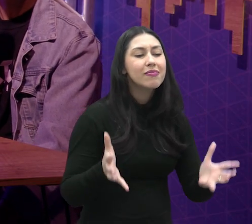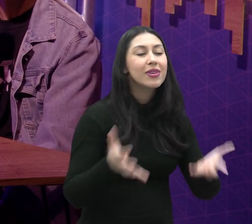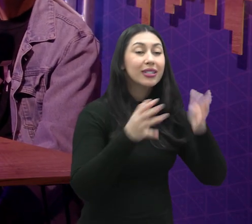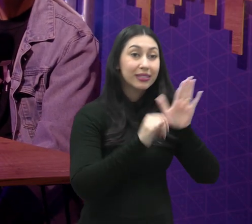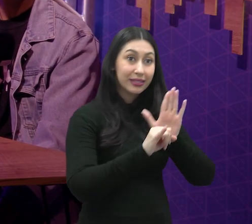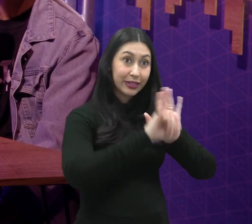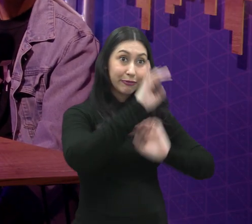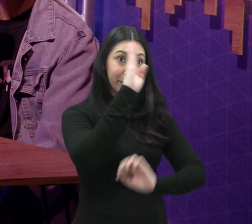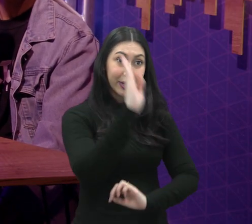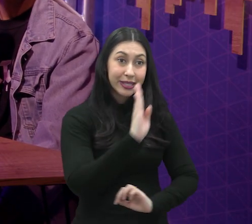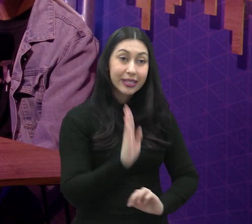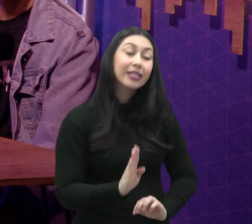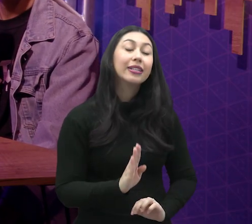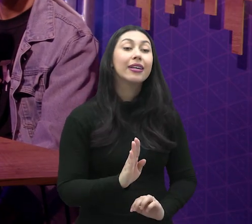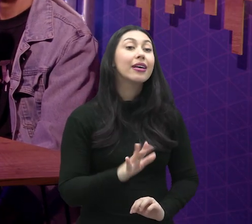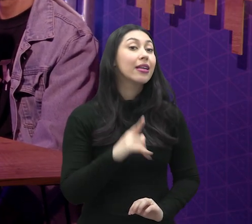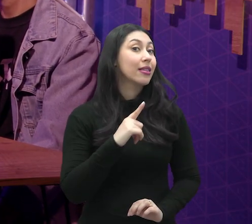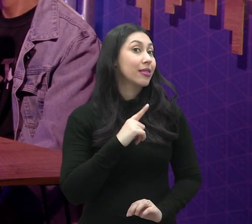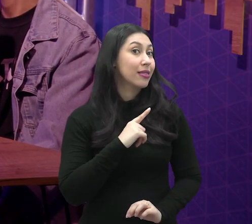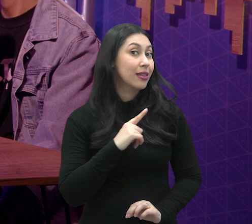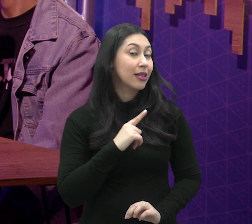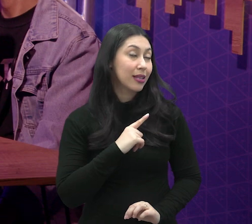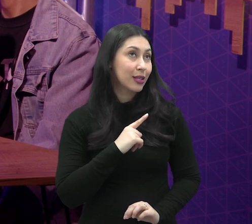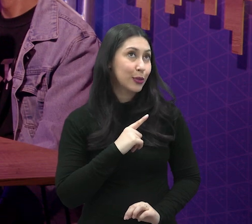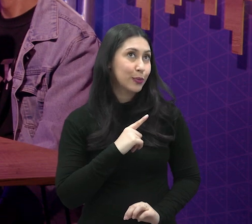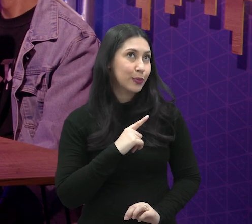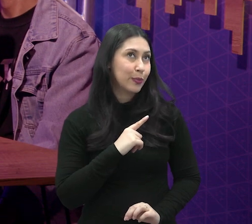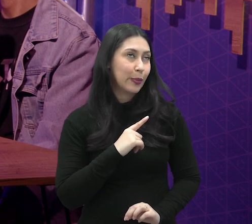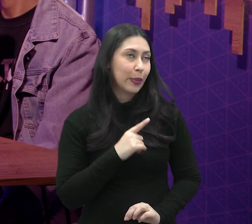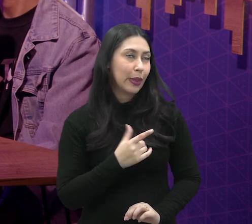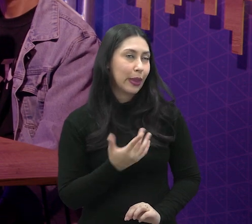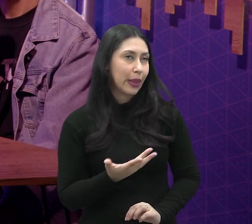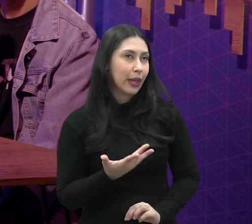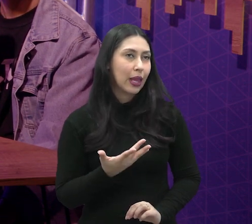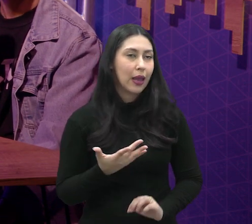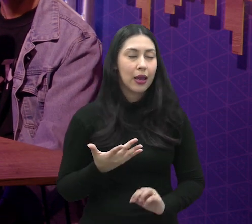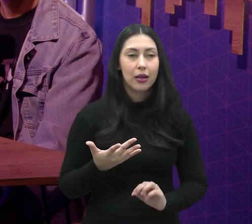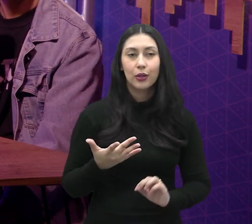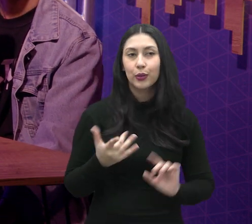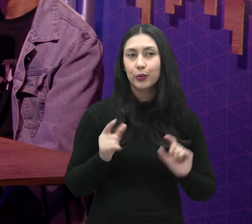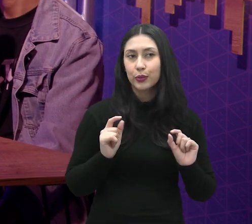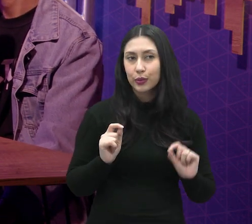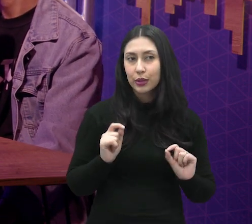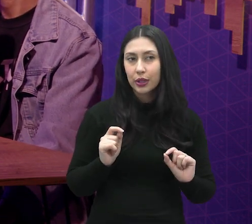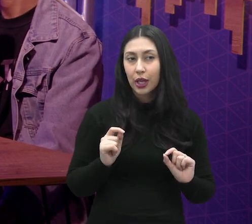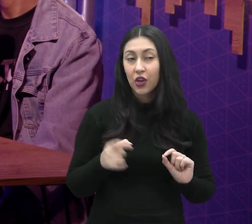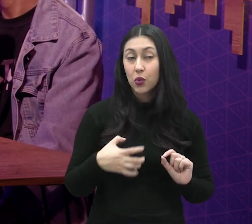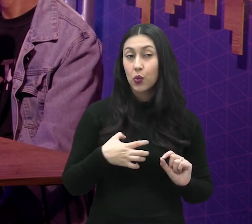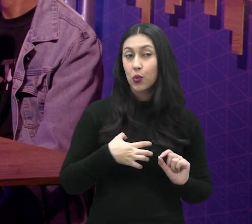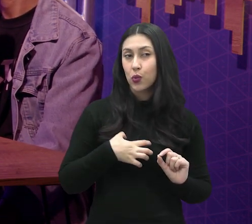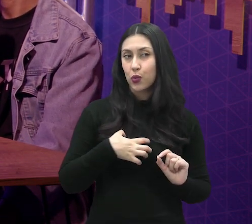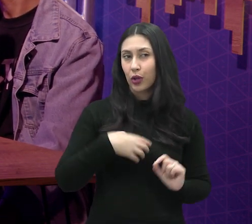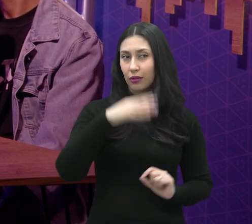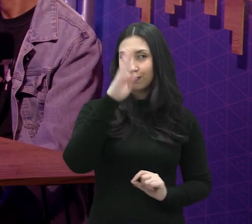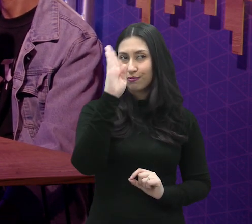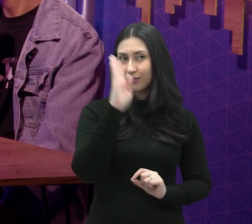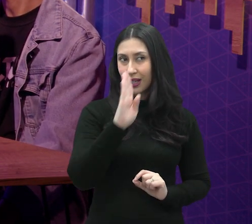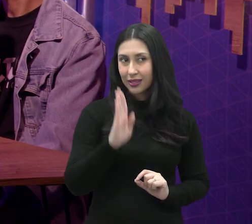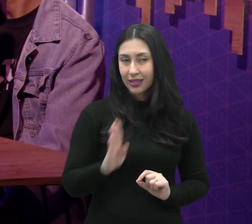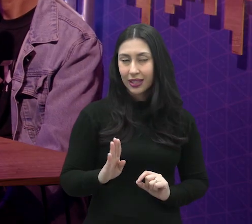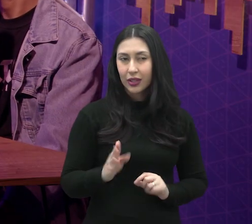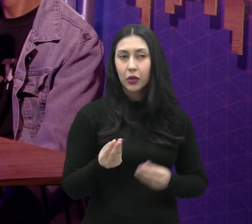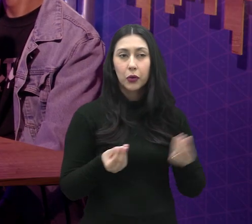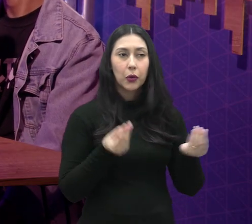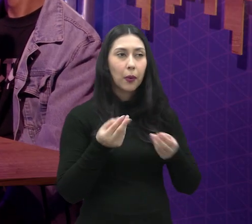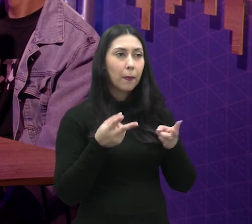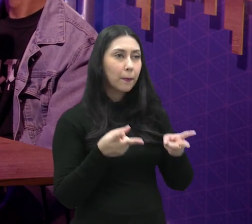reforçar a identidade brasileira, a gente tem aqui essa primeira questão, né, da brasilidade. Então, como a gente